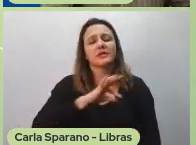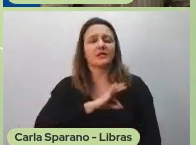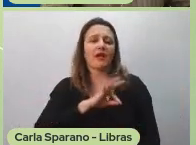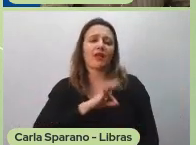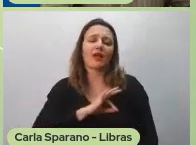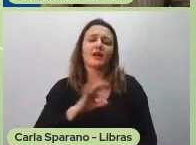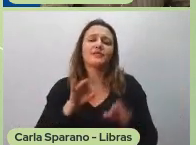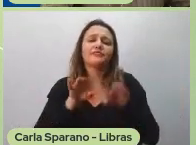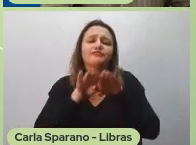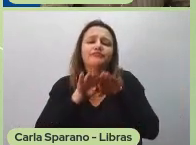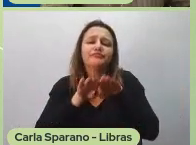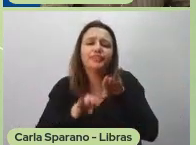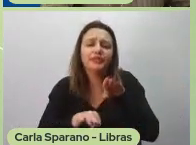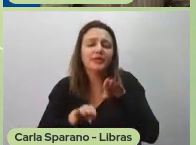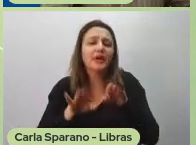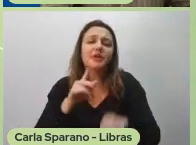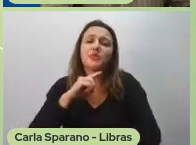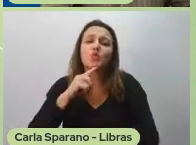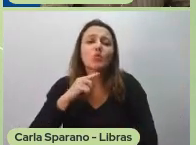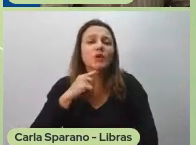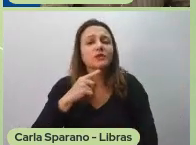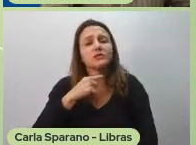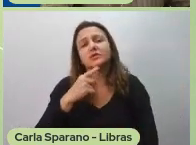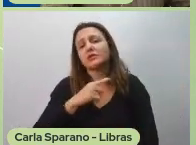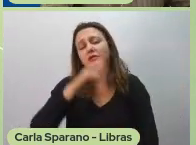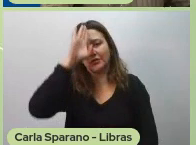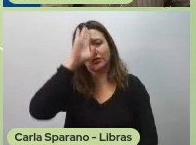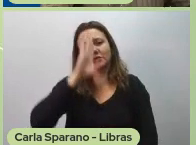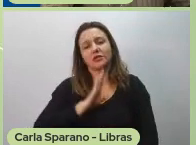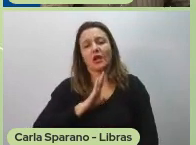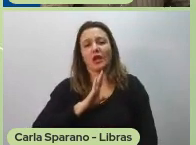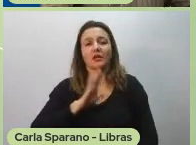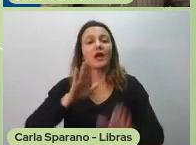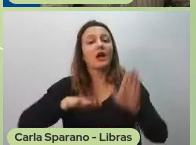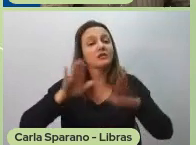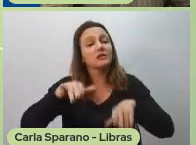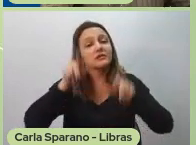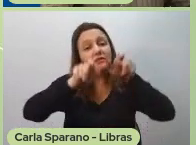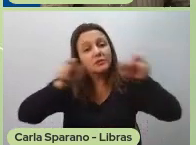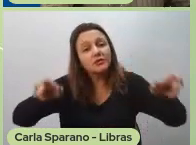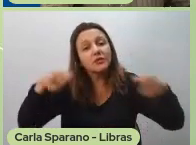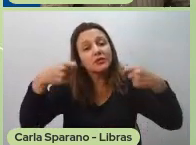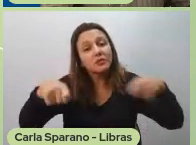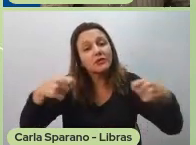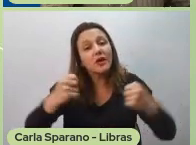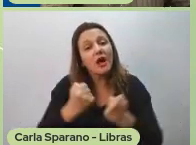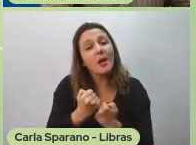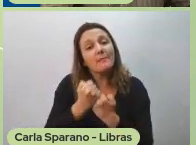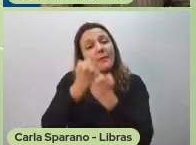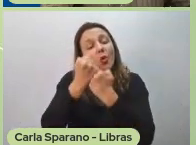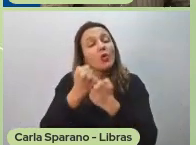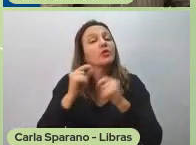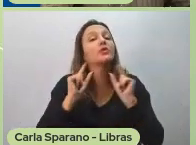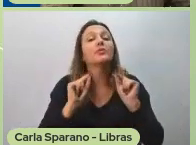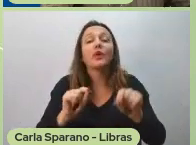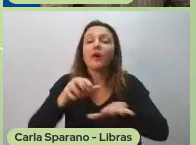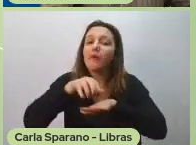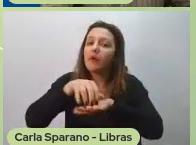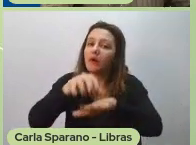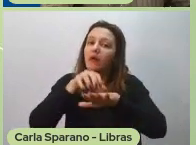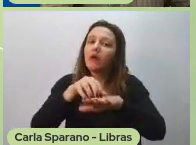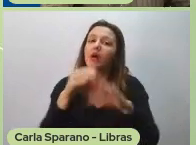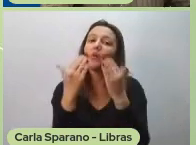não adianta ser gratuito. Muitas vezes, elas precisam de apoio para transporte e alimentação para